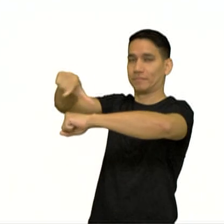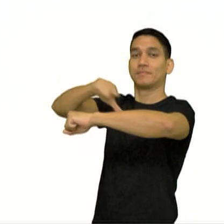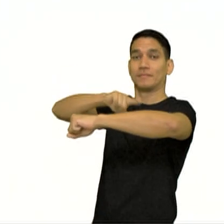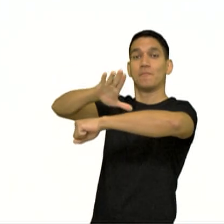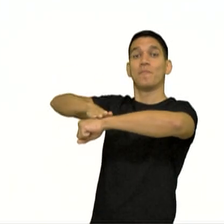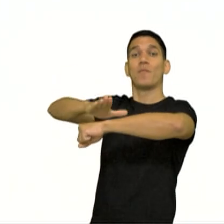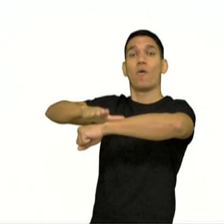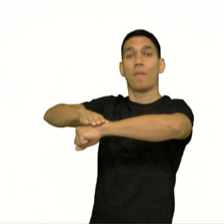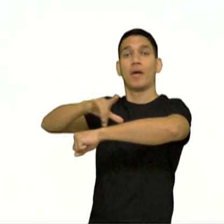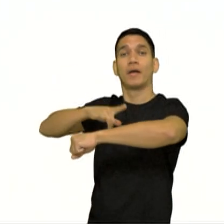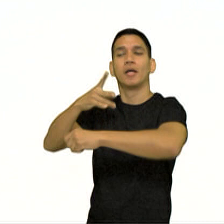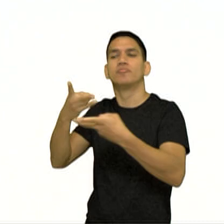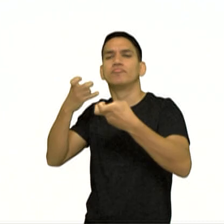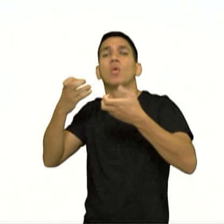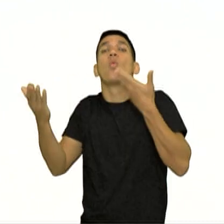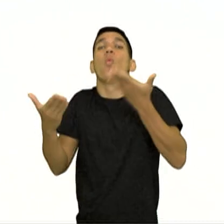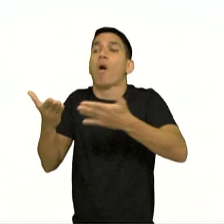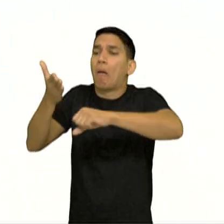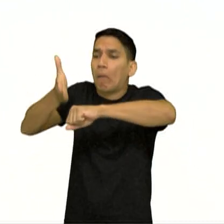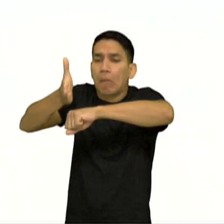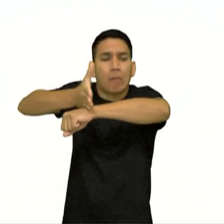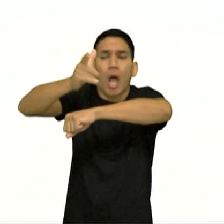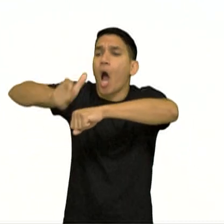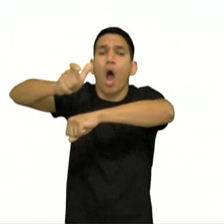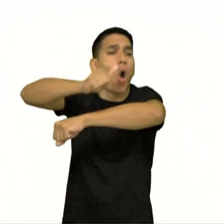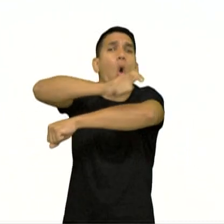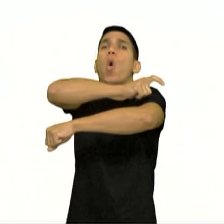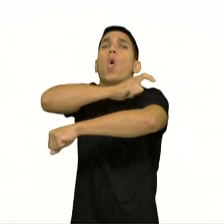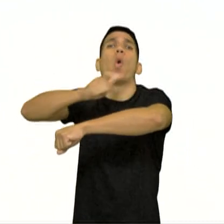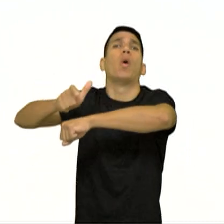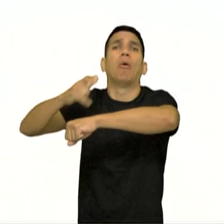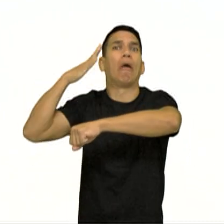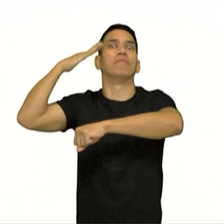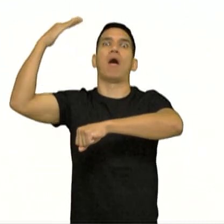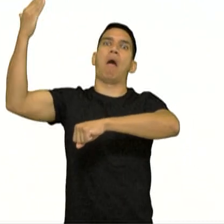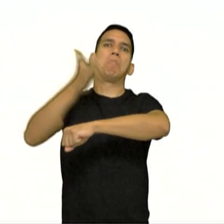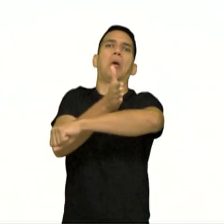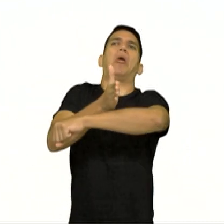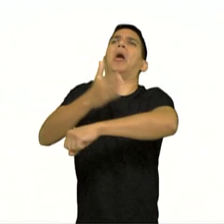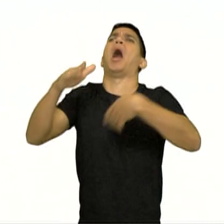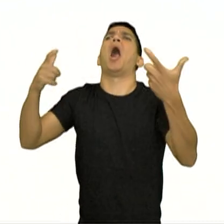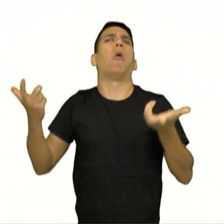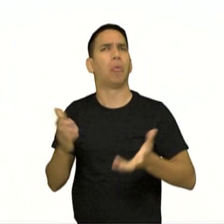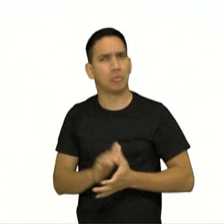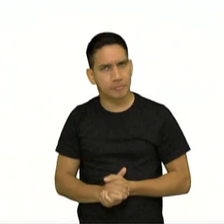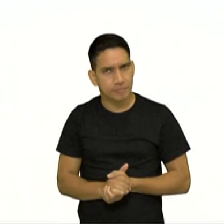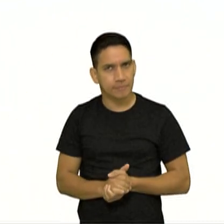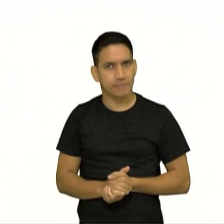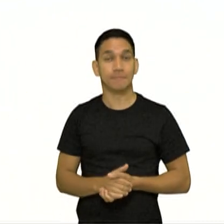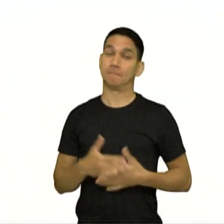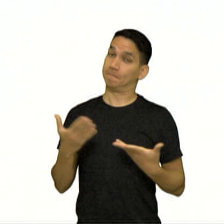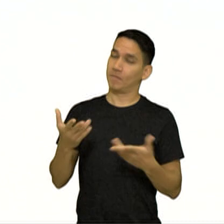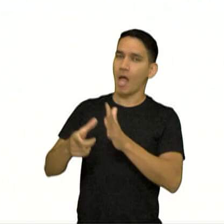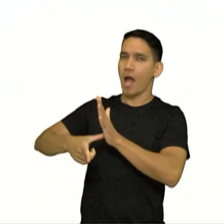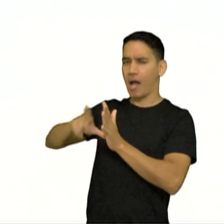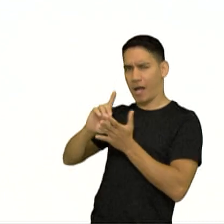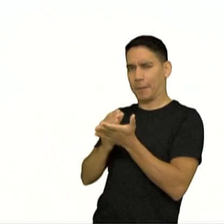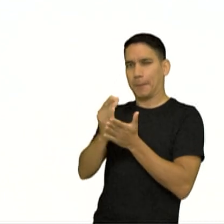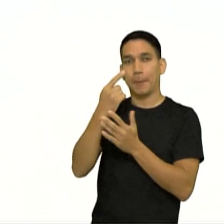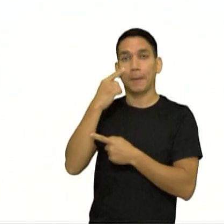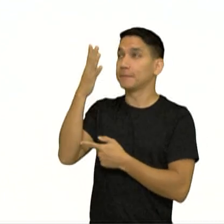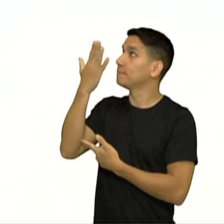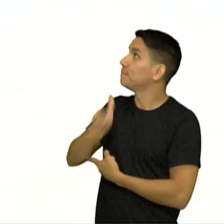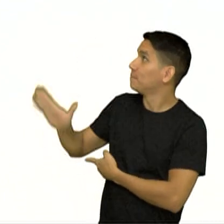então, para a gente se localizar aonde que está essa famosa Idade Média. Então, antes de tudo, nós temos